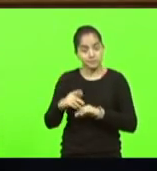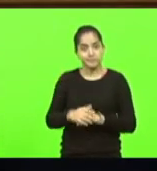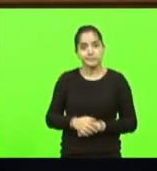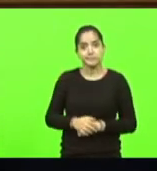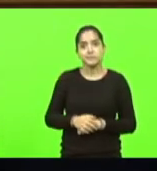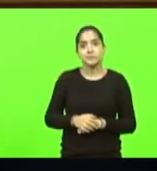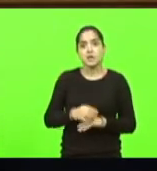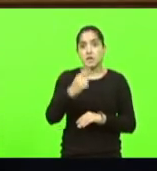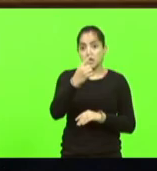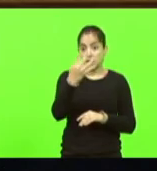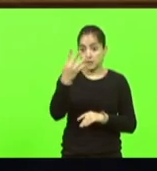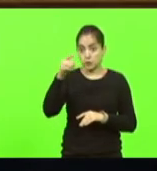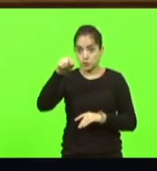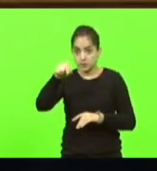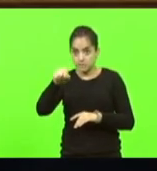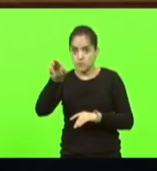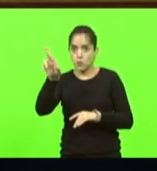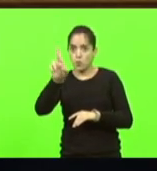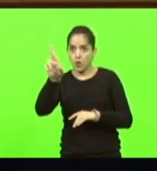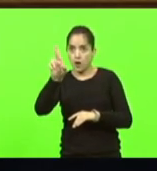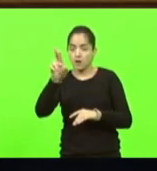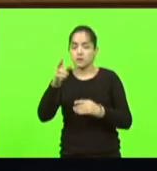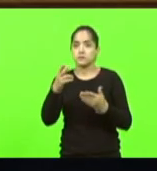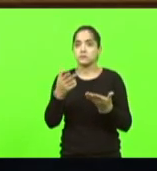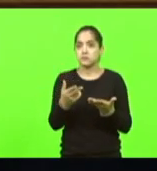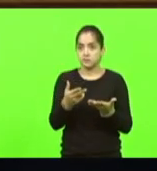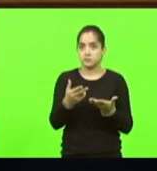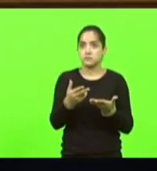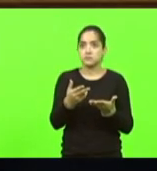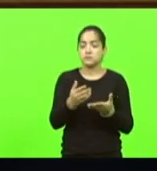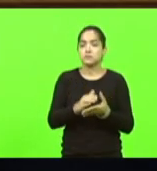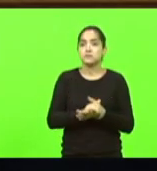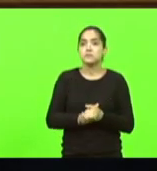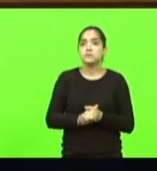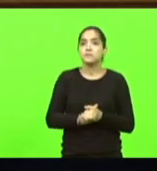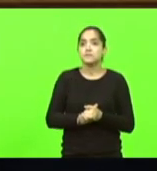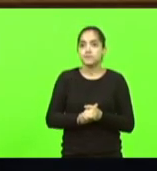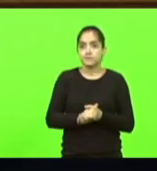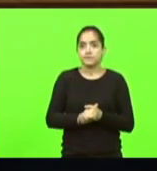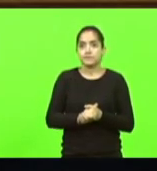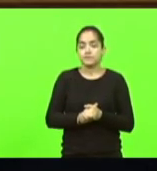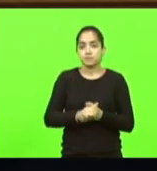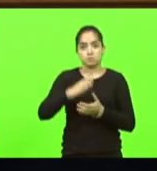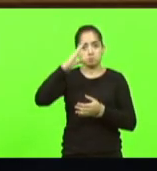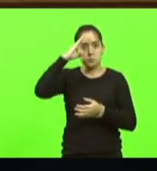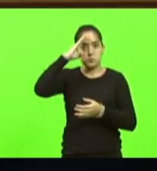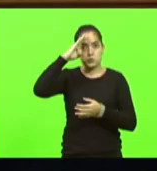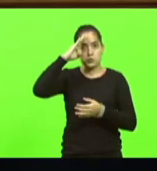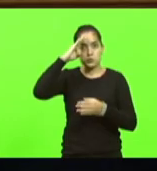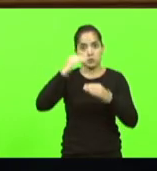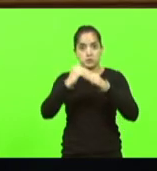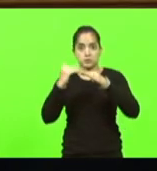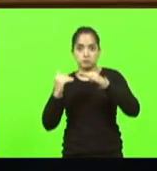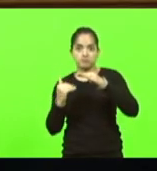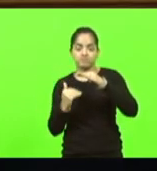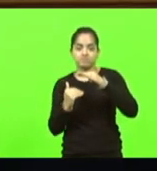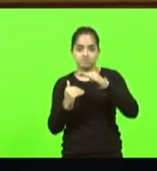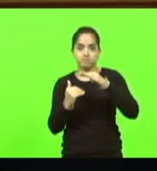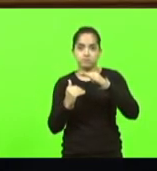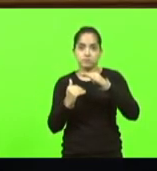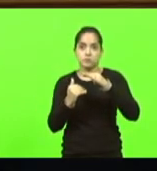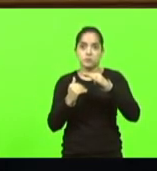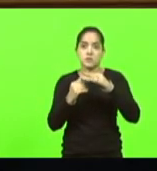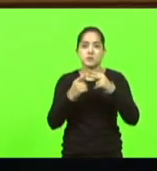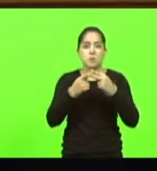e 14.000 reais para o estudante é a oficial que eu vai ser o maior reajuste da